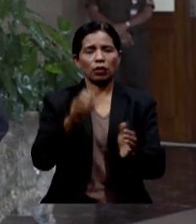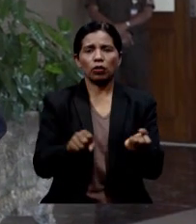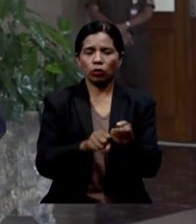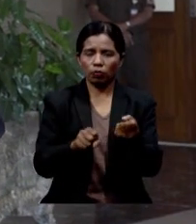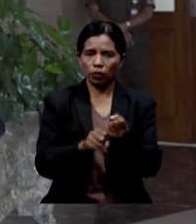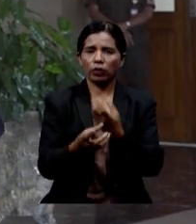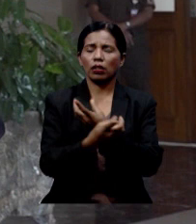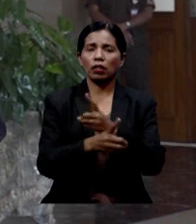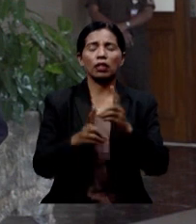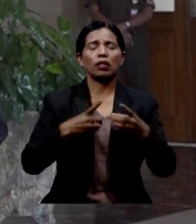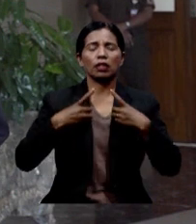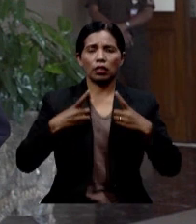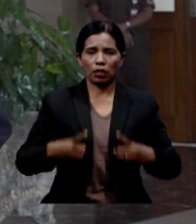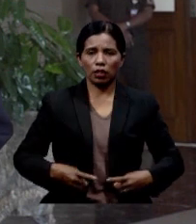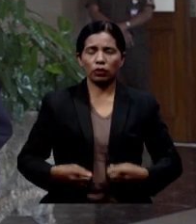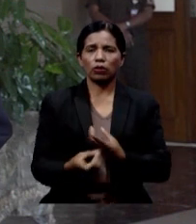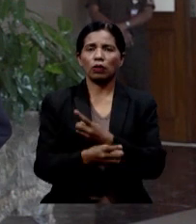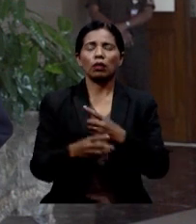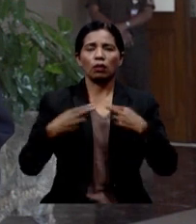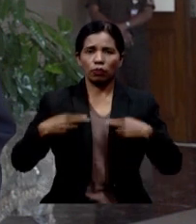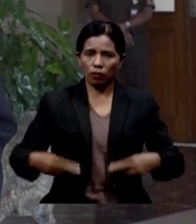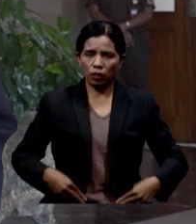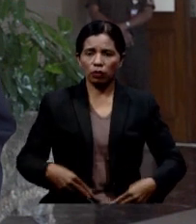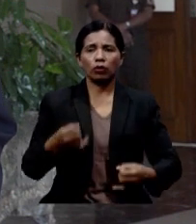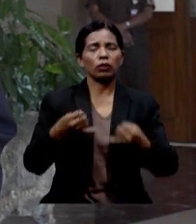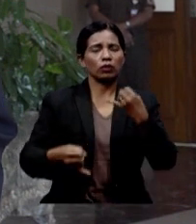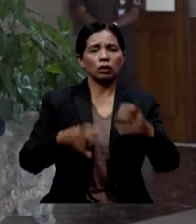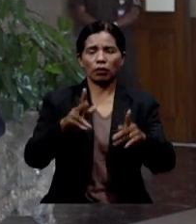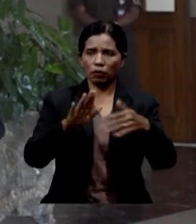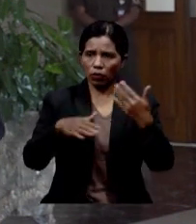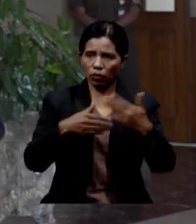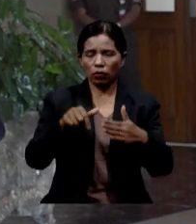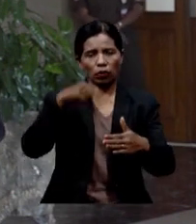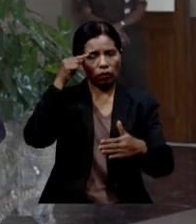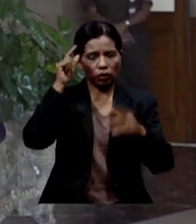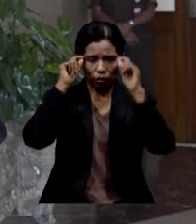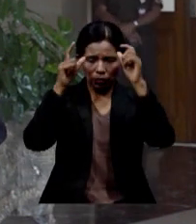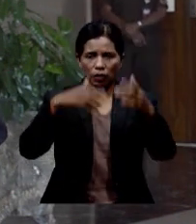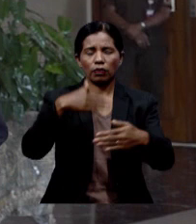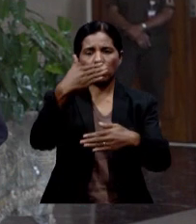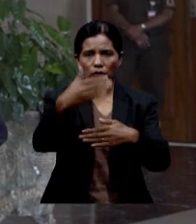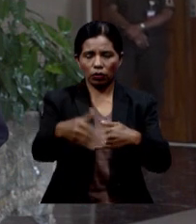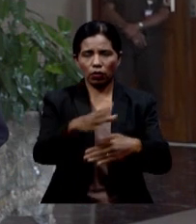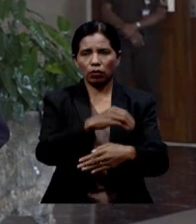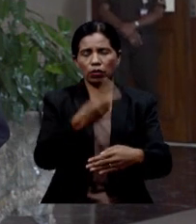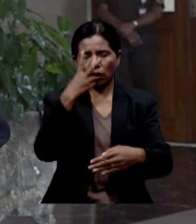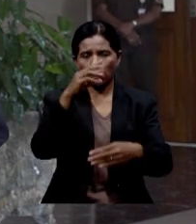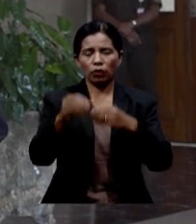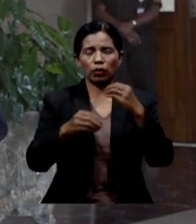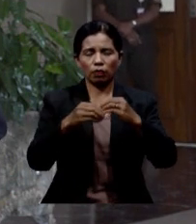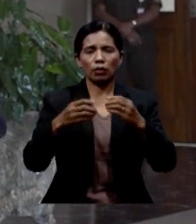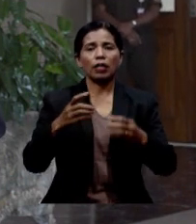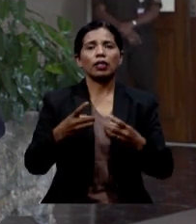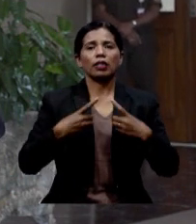direitos humanos no justiça ba povo. Governo Timor-Leste sempre ia UN, hori levanta con abo situação direitos humanos e a Aminia